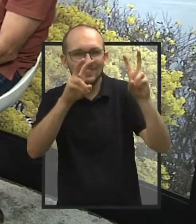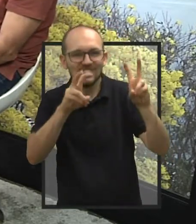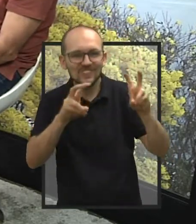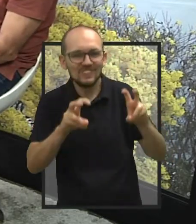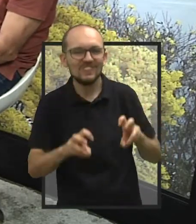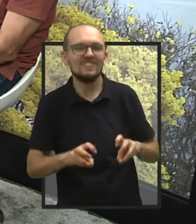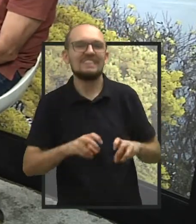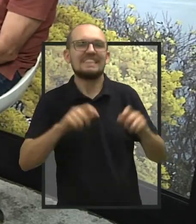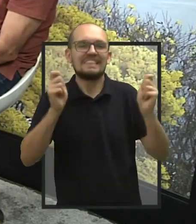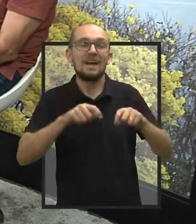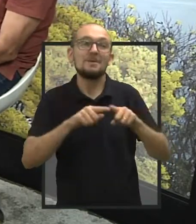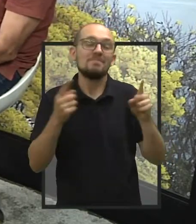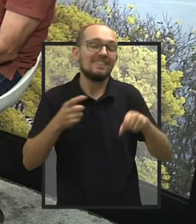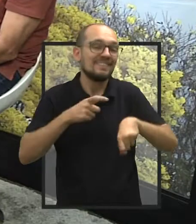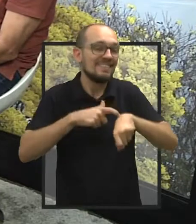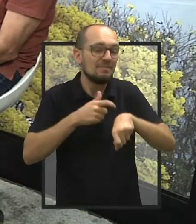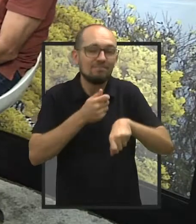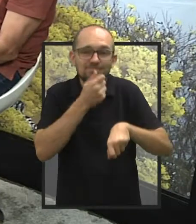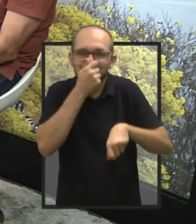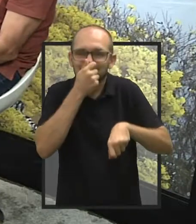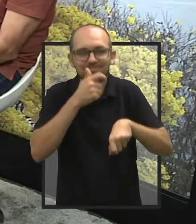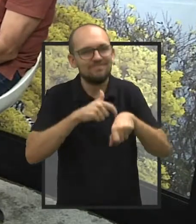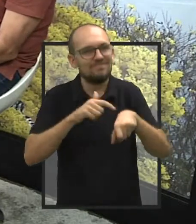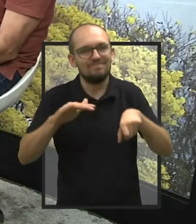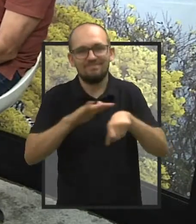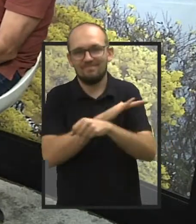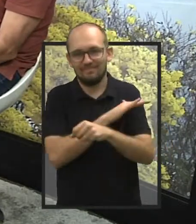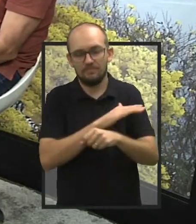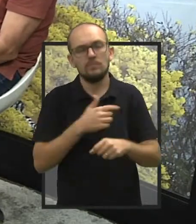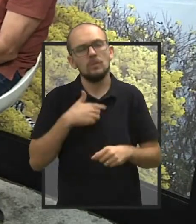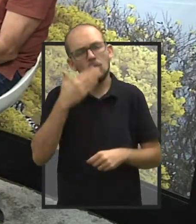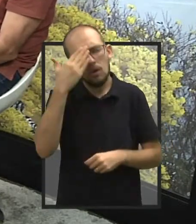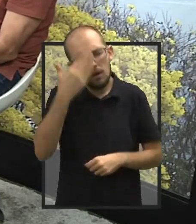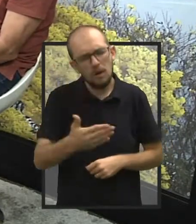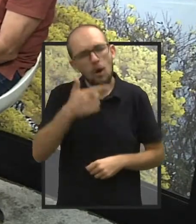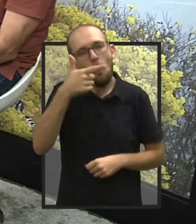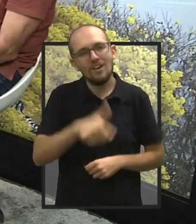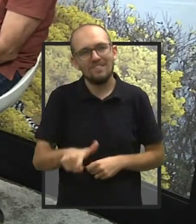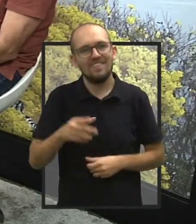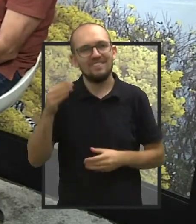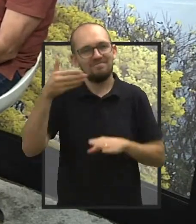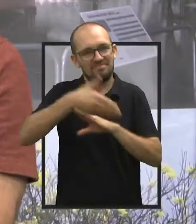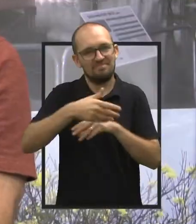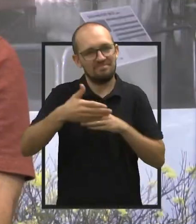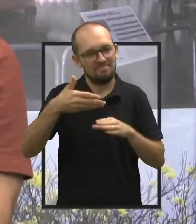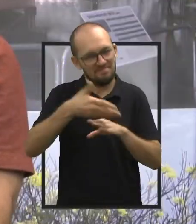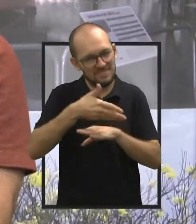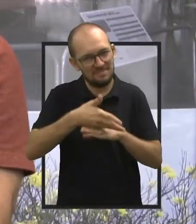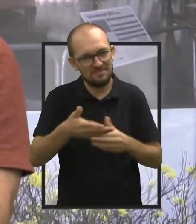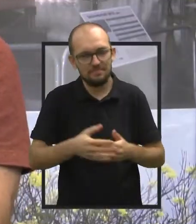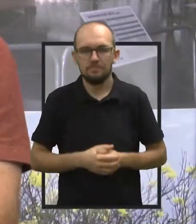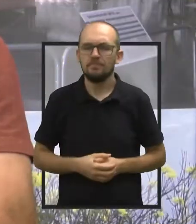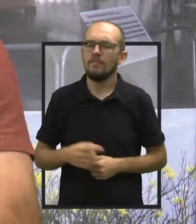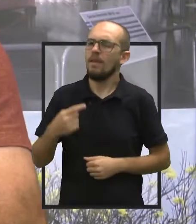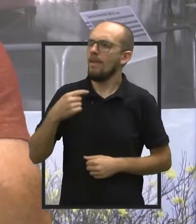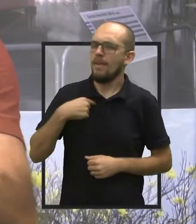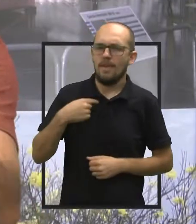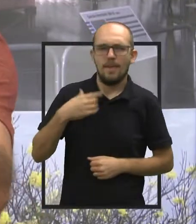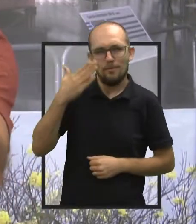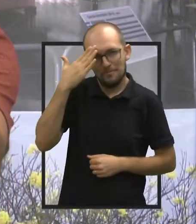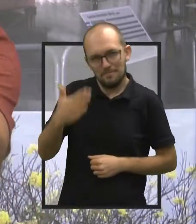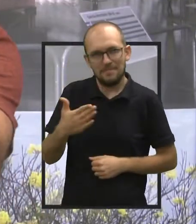Fala Vereador, mas o nosso tempo já se esgotou. Eu quero agradecer mais uma vez a sua participação aqui conosco, viu? Eu que agradeço a você,